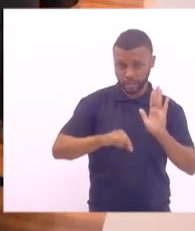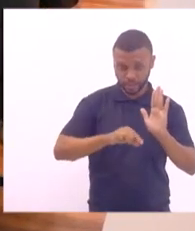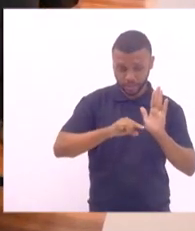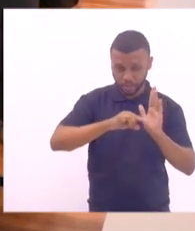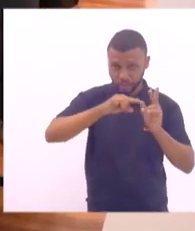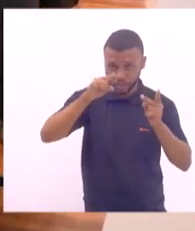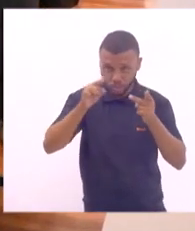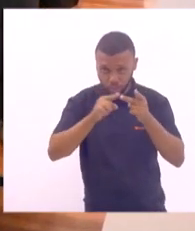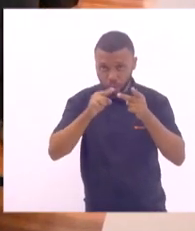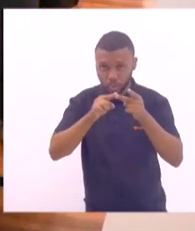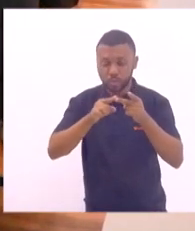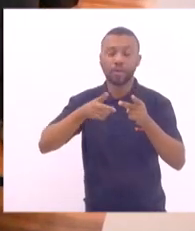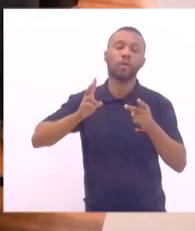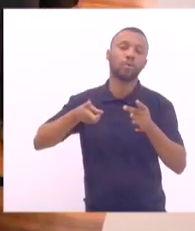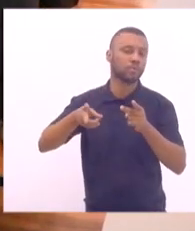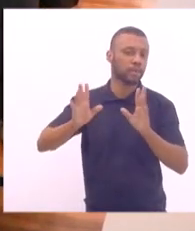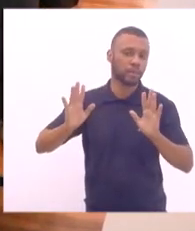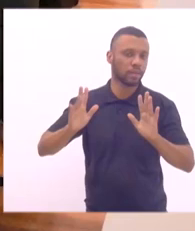Isso.